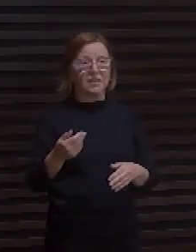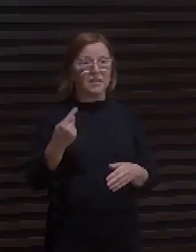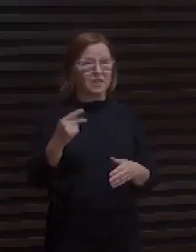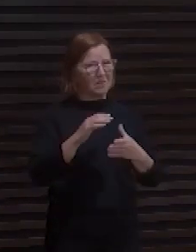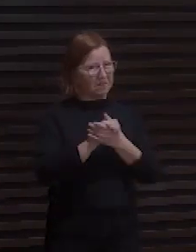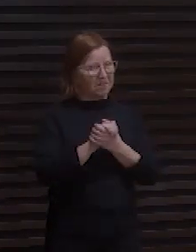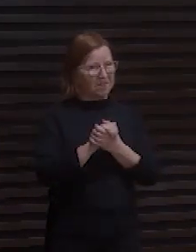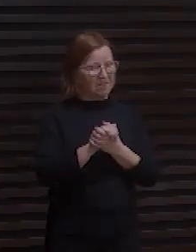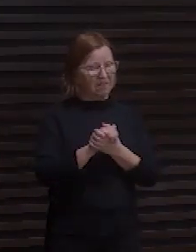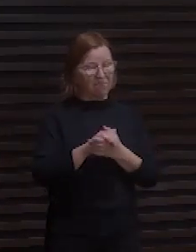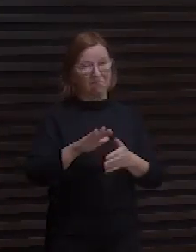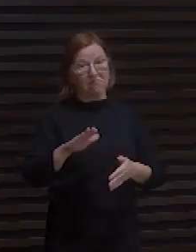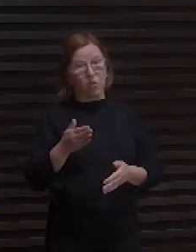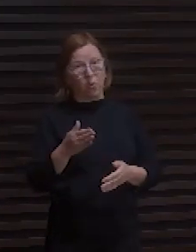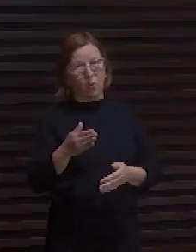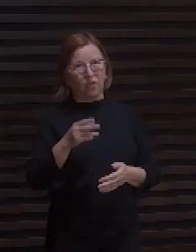um Netflix,